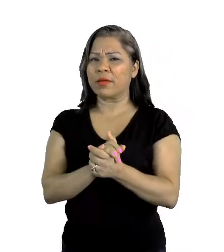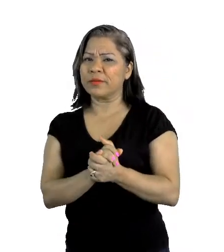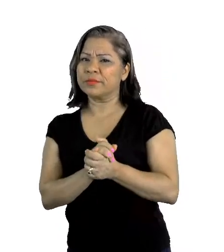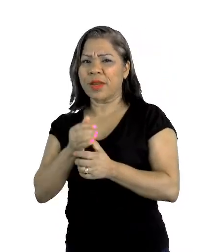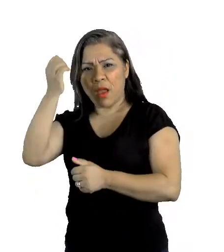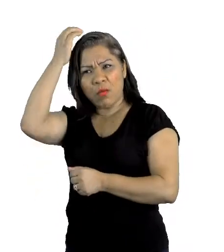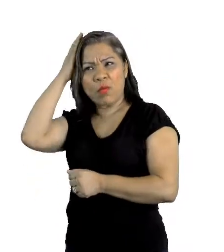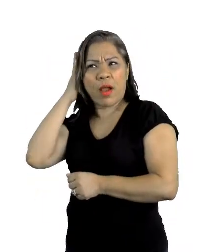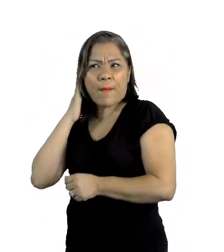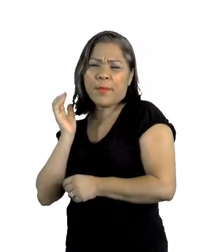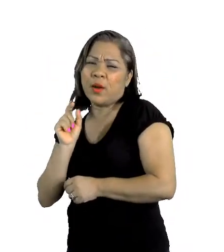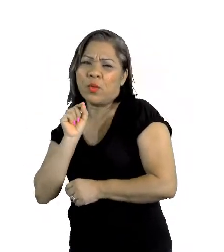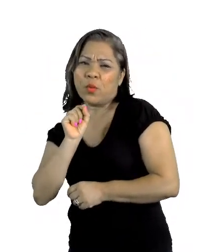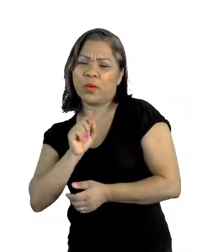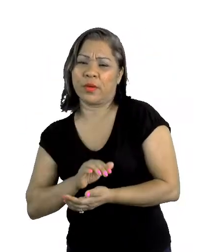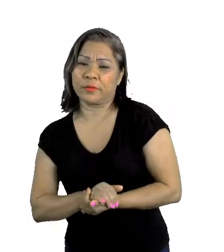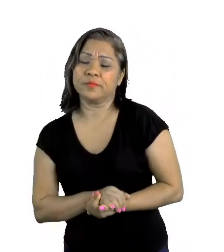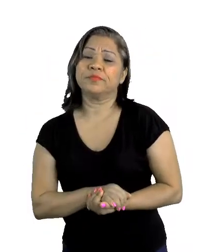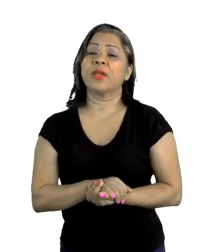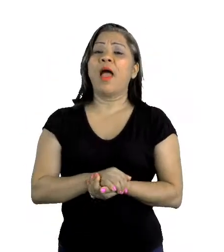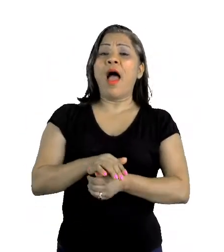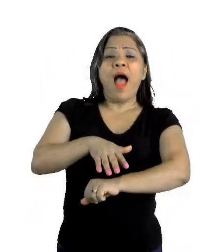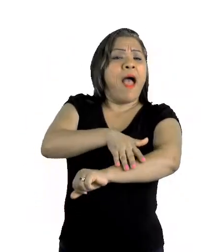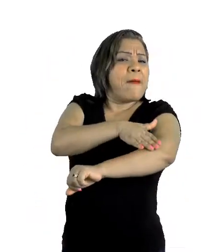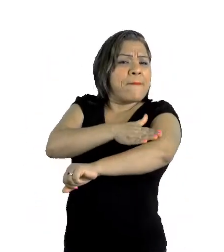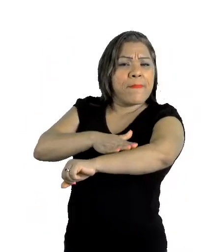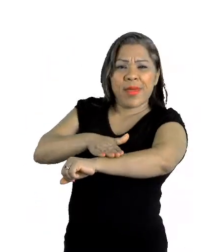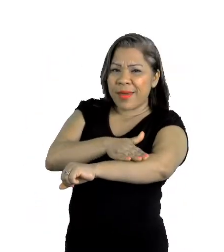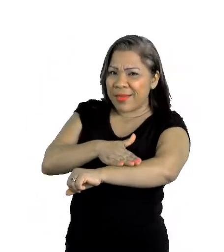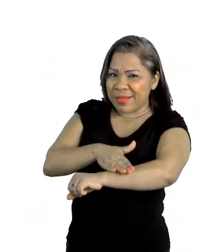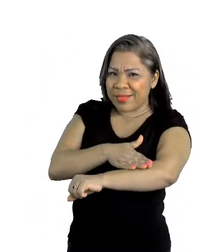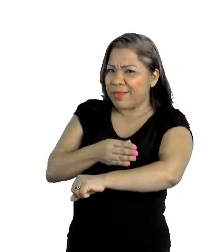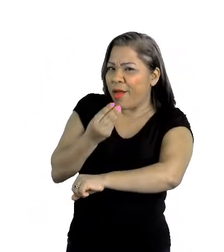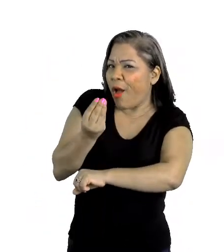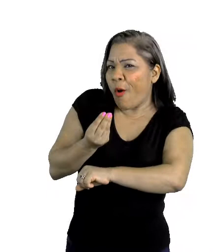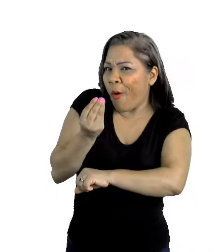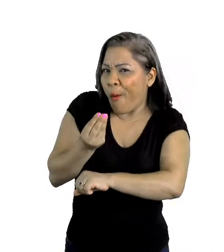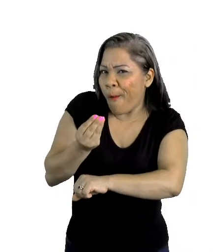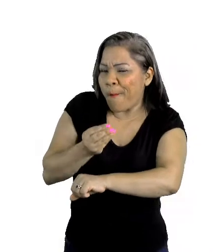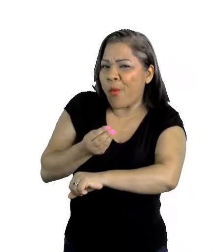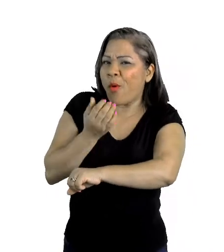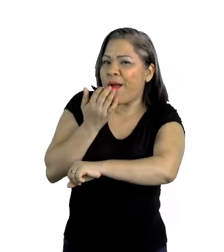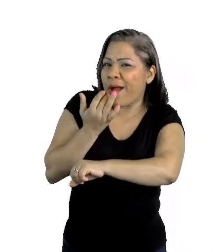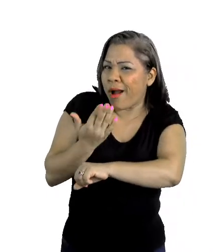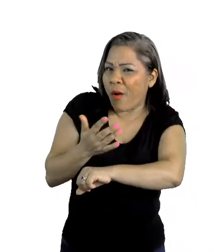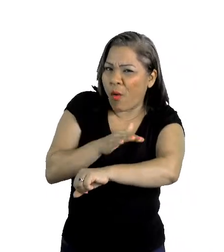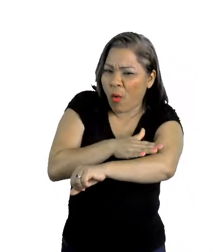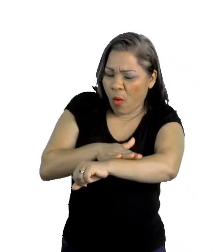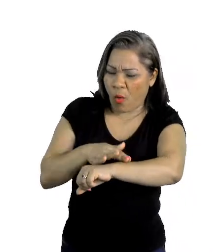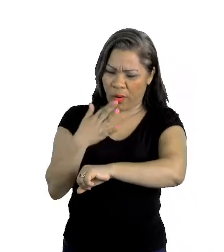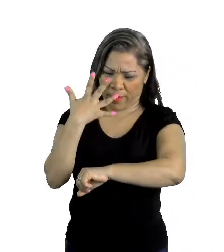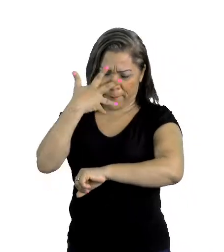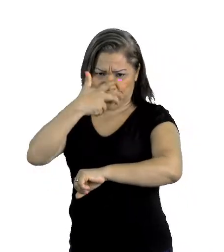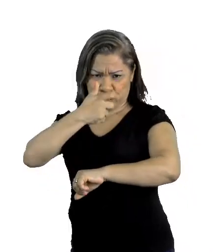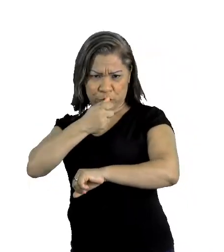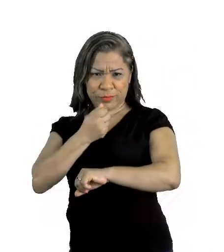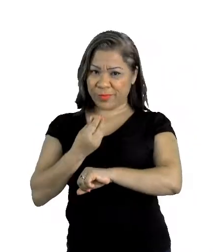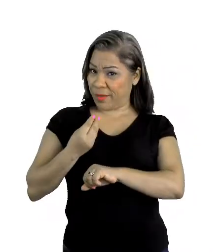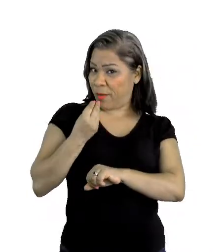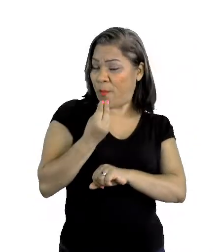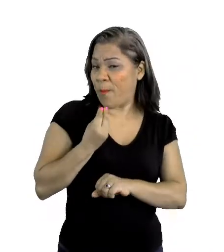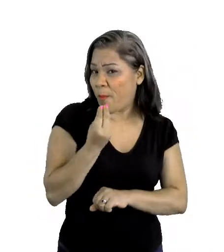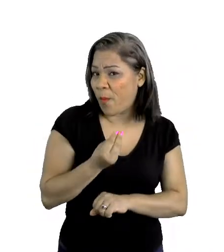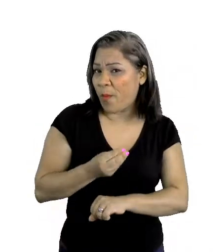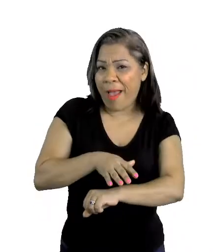conheça. Pele. A pele da menina, como é a pele da menina? A cor é bonita? Como é a cor,